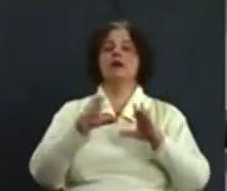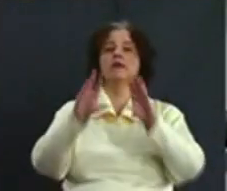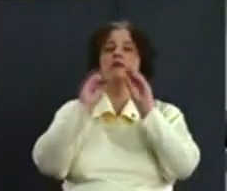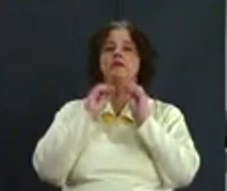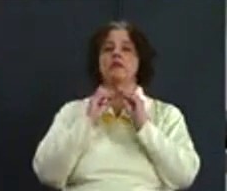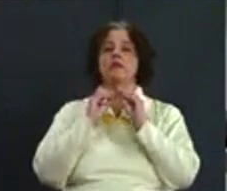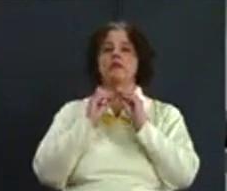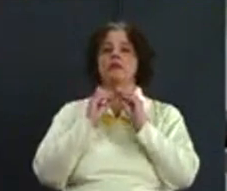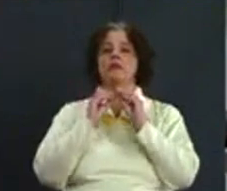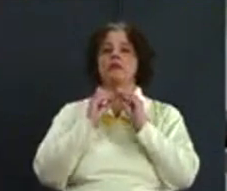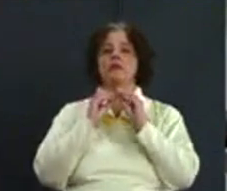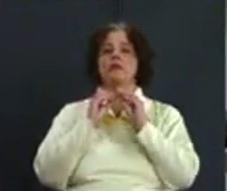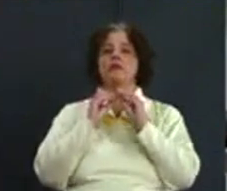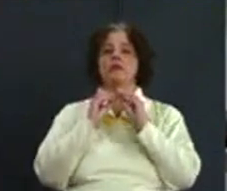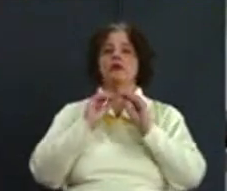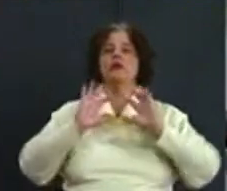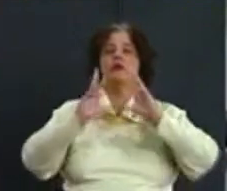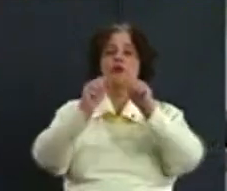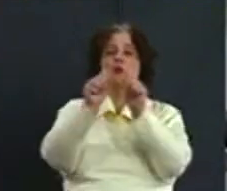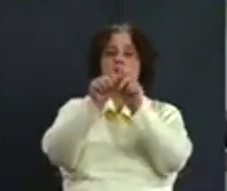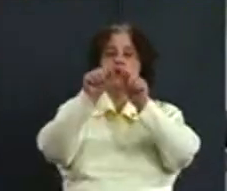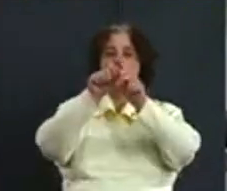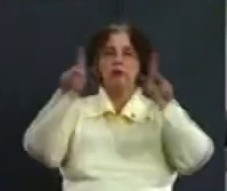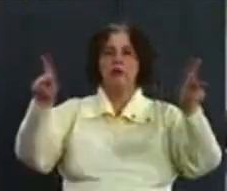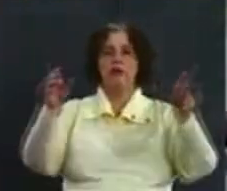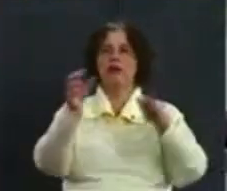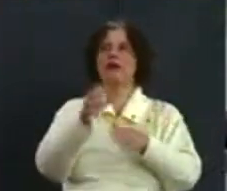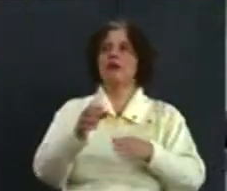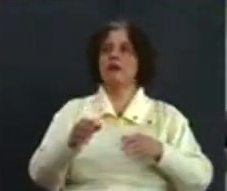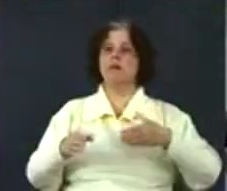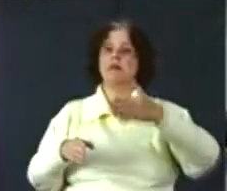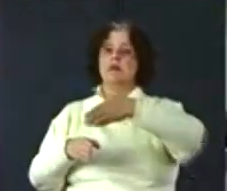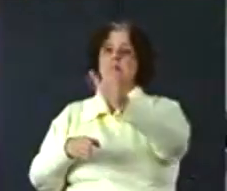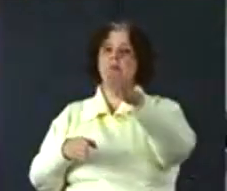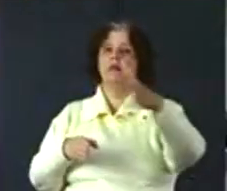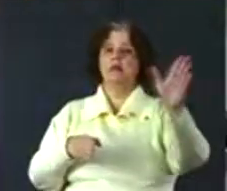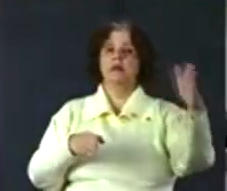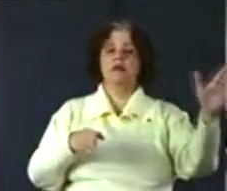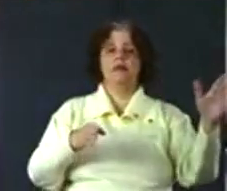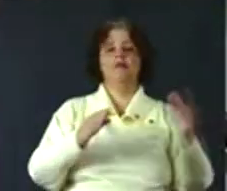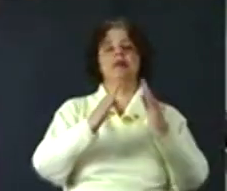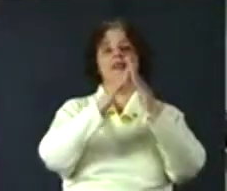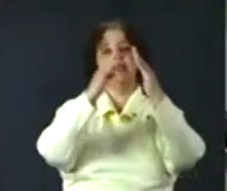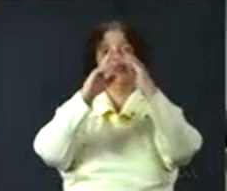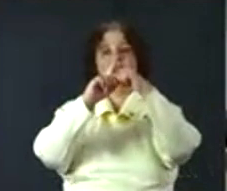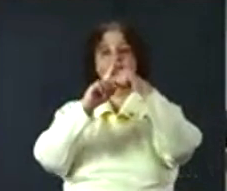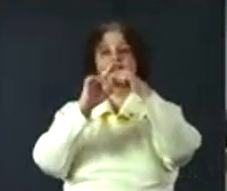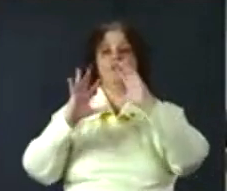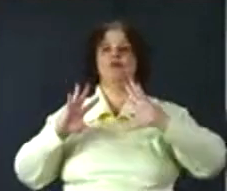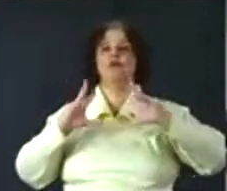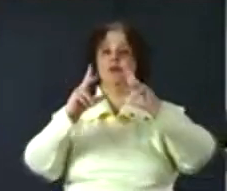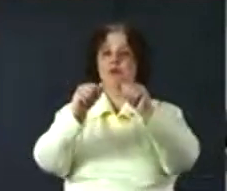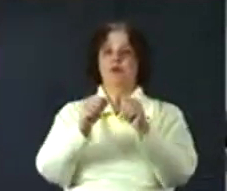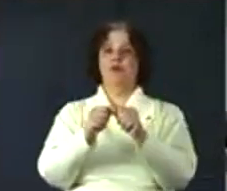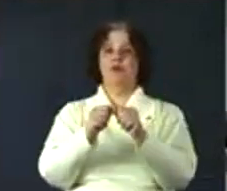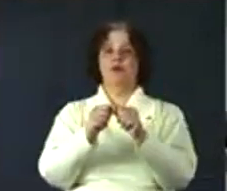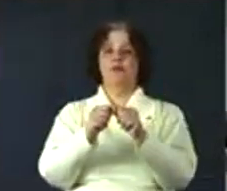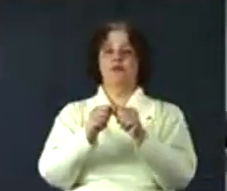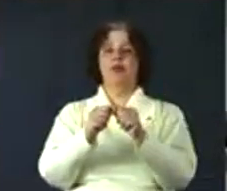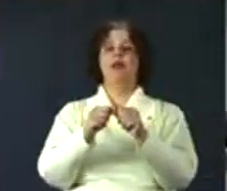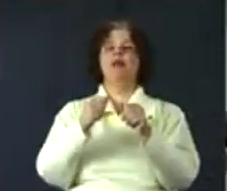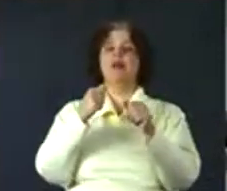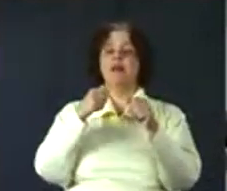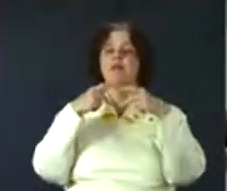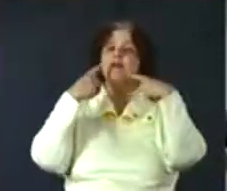Jesus, todo o Apocalipse foi encaminhado a todas as igrejas. E podemos afirmar, por estar nas Escrituras, que estas cartas,